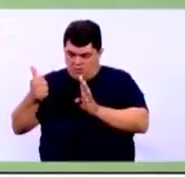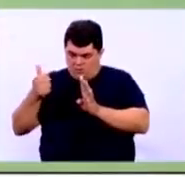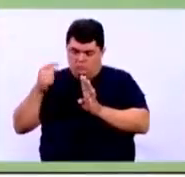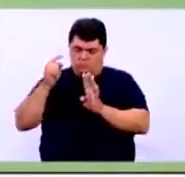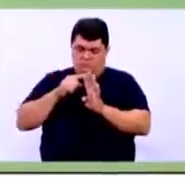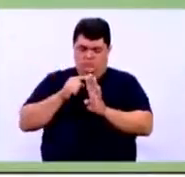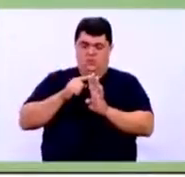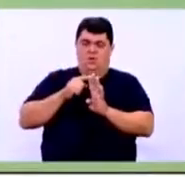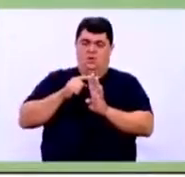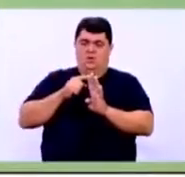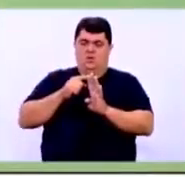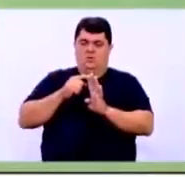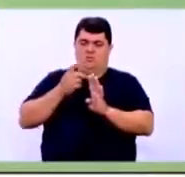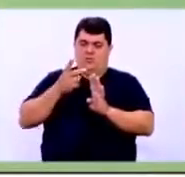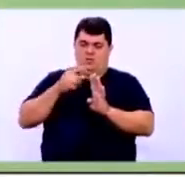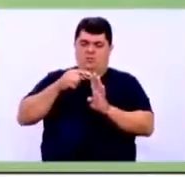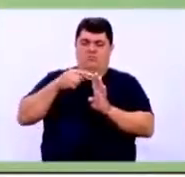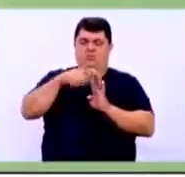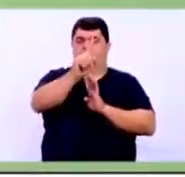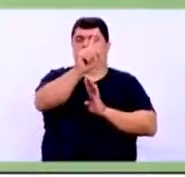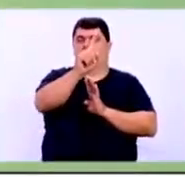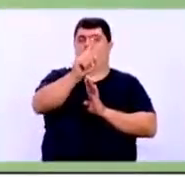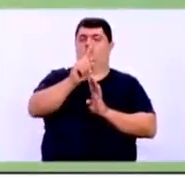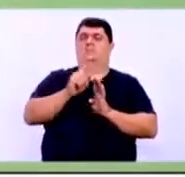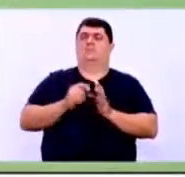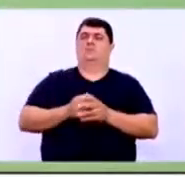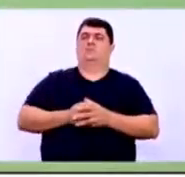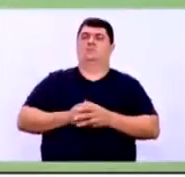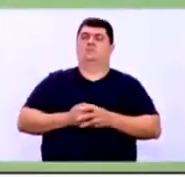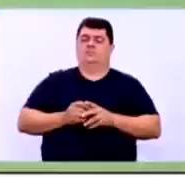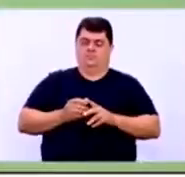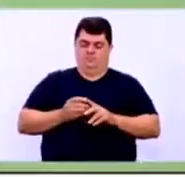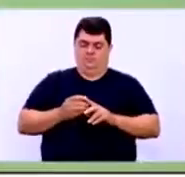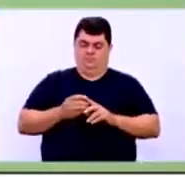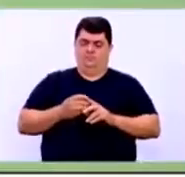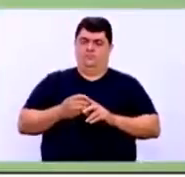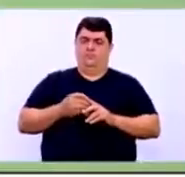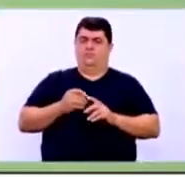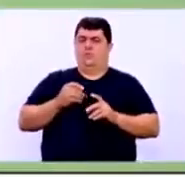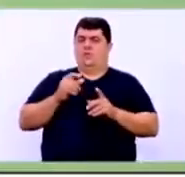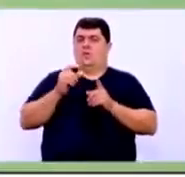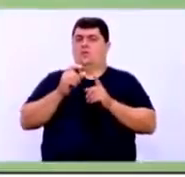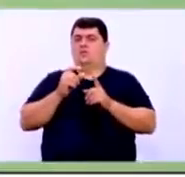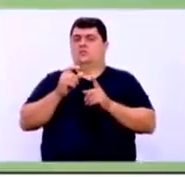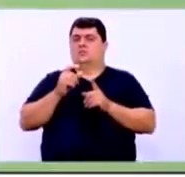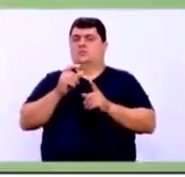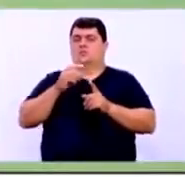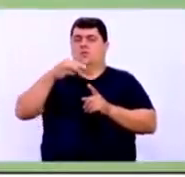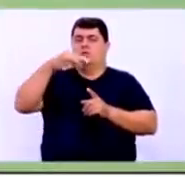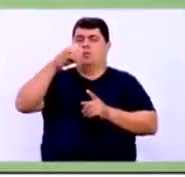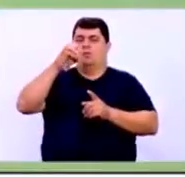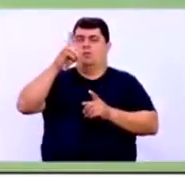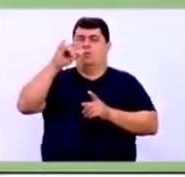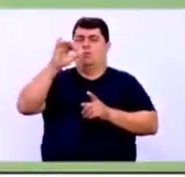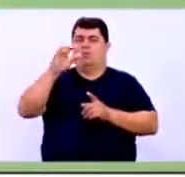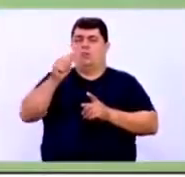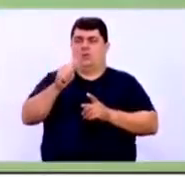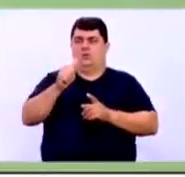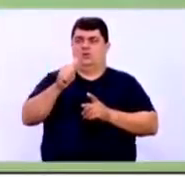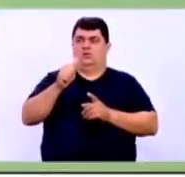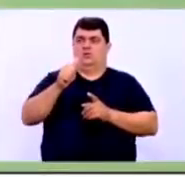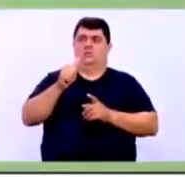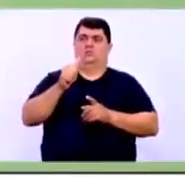esse último ficou com a média ponderável. Palavrinha-chave, médio dos